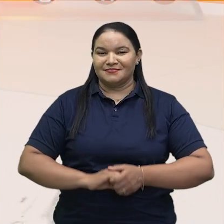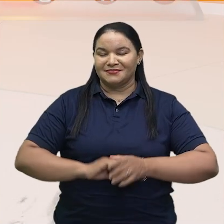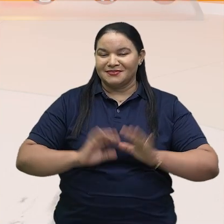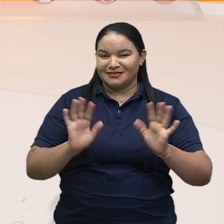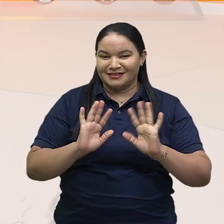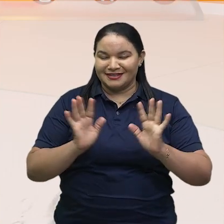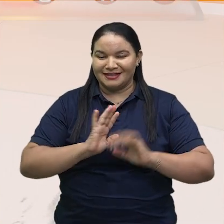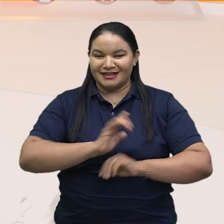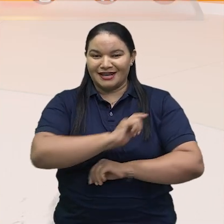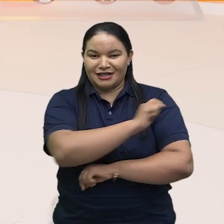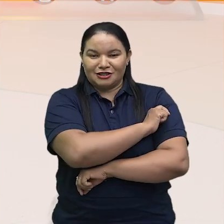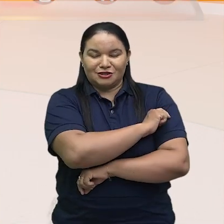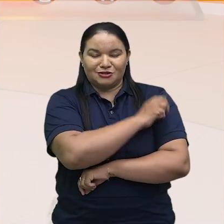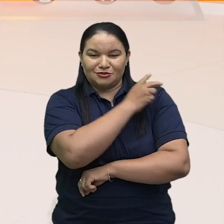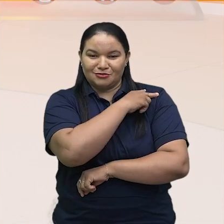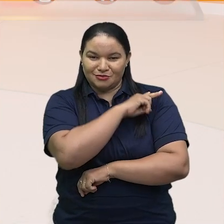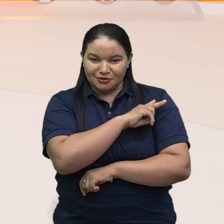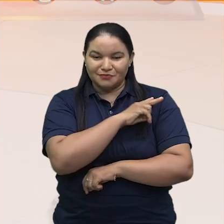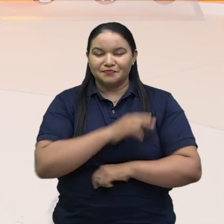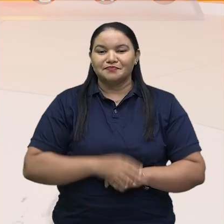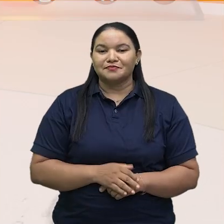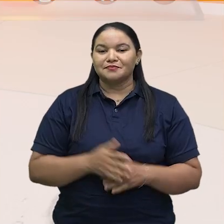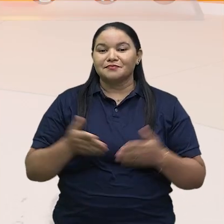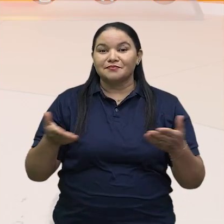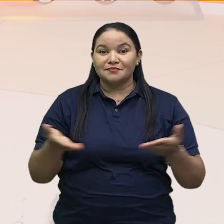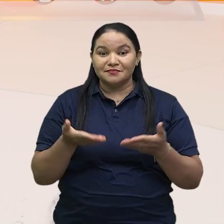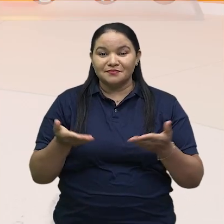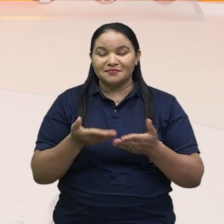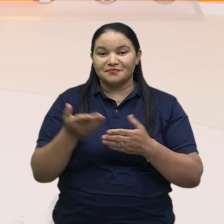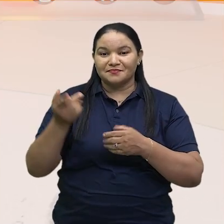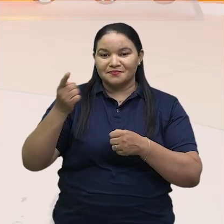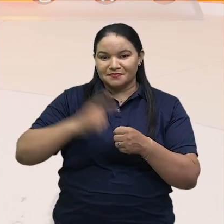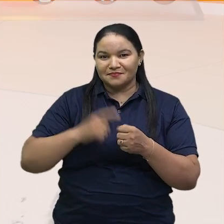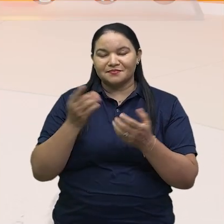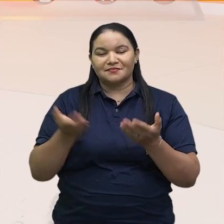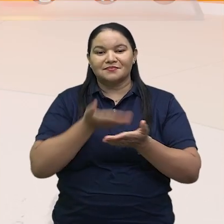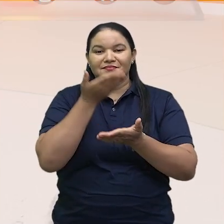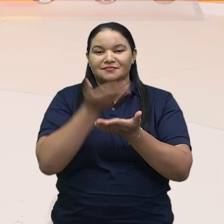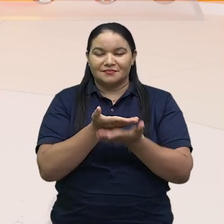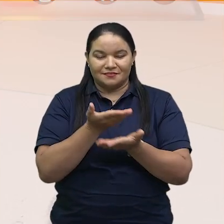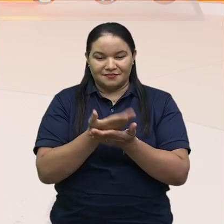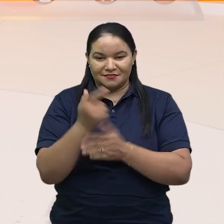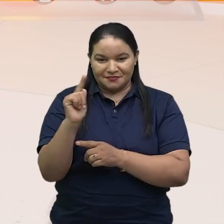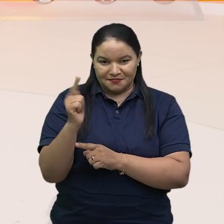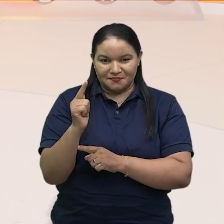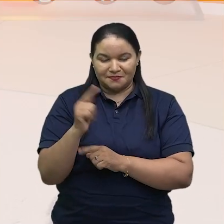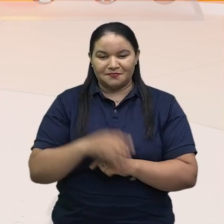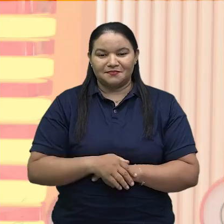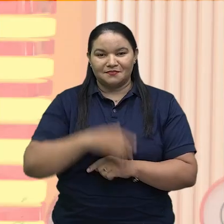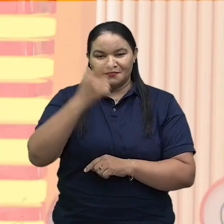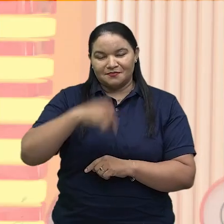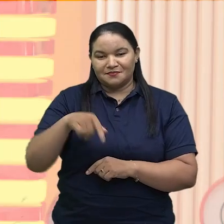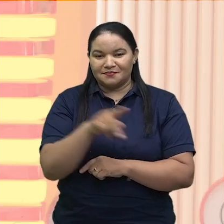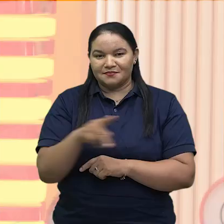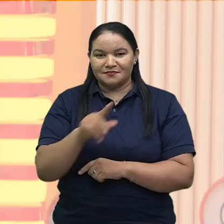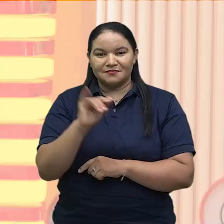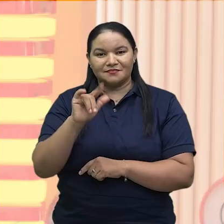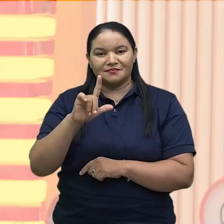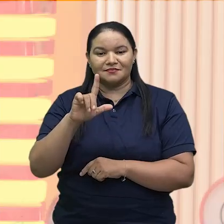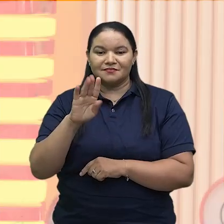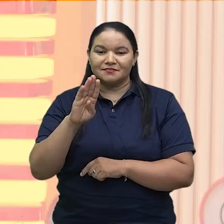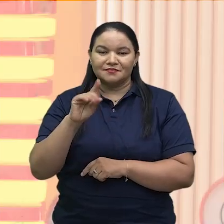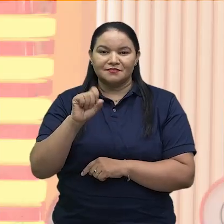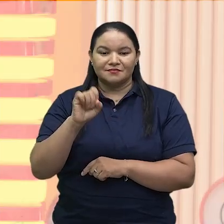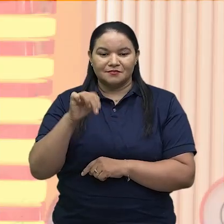Olá, alunos da segunda série do ensino médio. Estamos aqui de volta para mais uma aula de geografia. Eu sou o professor Ilbson